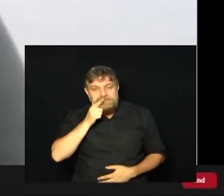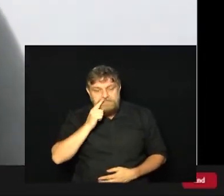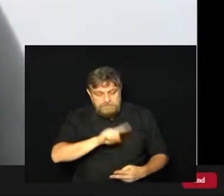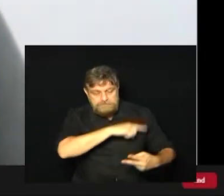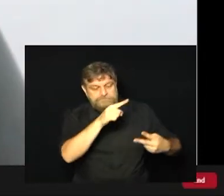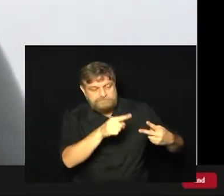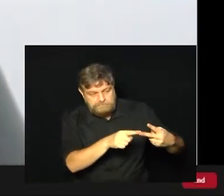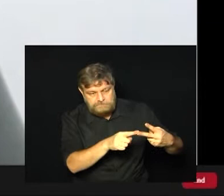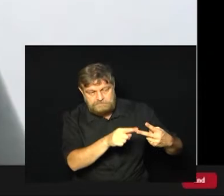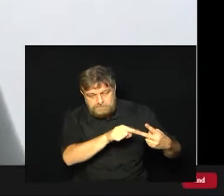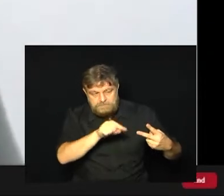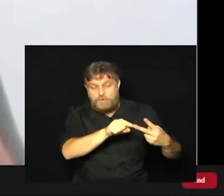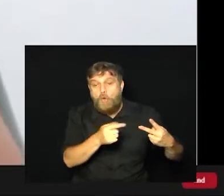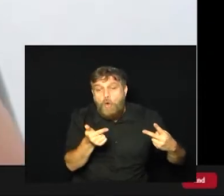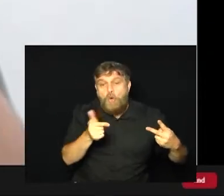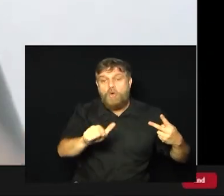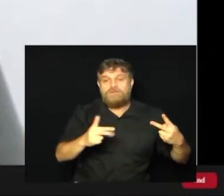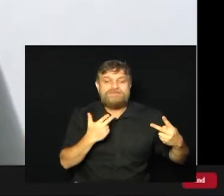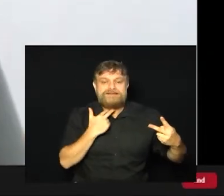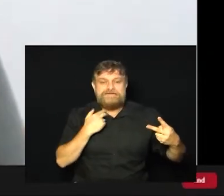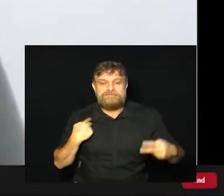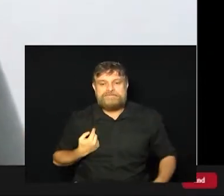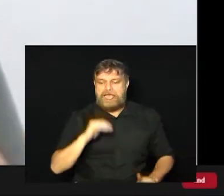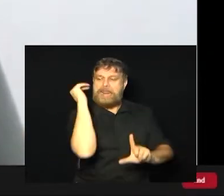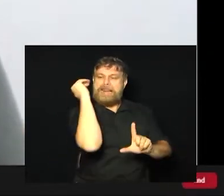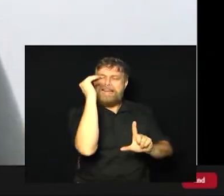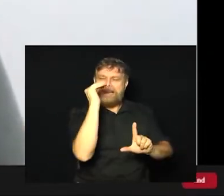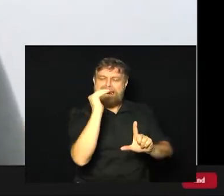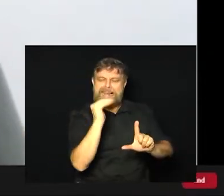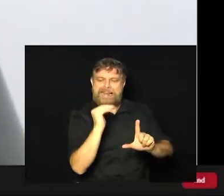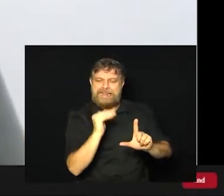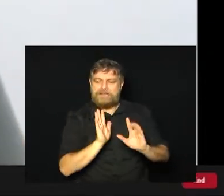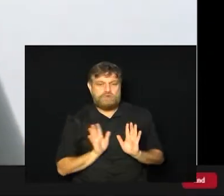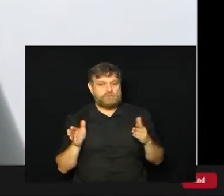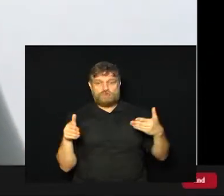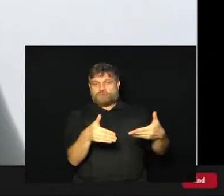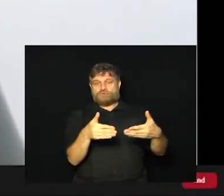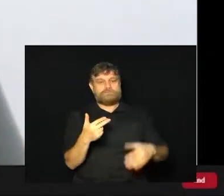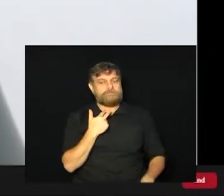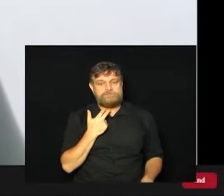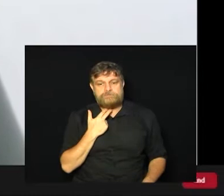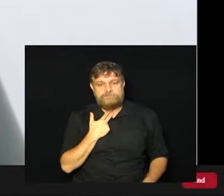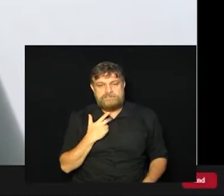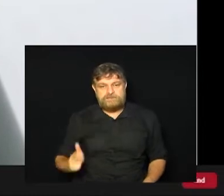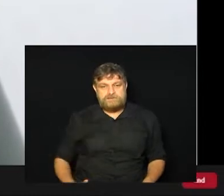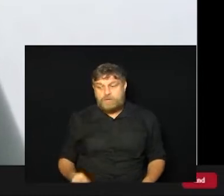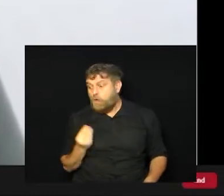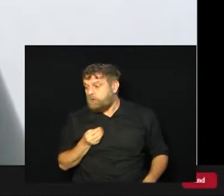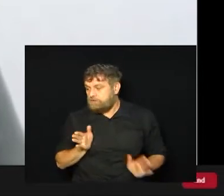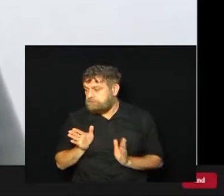meta. A gente não tem condição de se dedicar a 2 coisas complexas